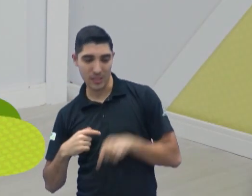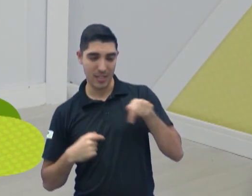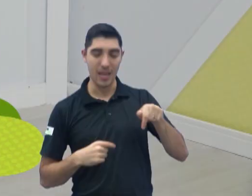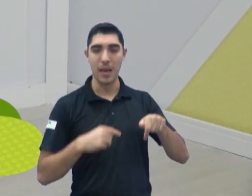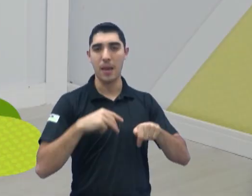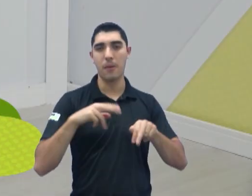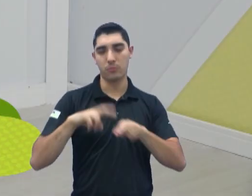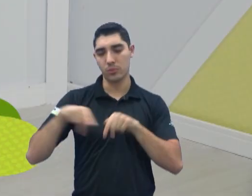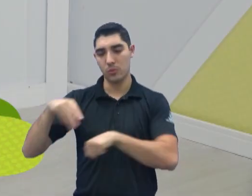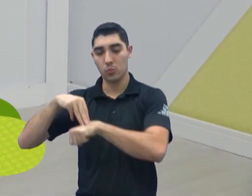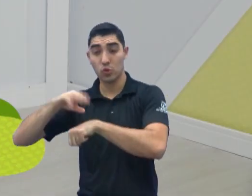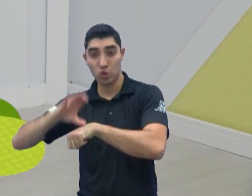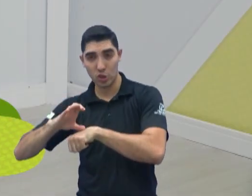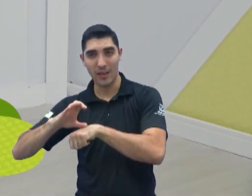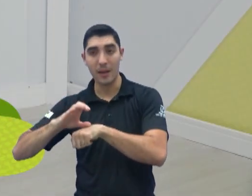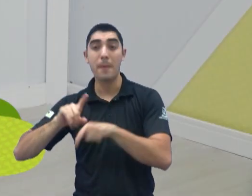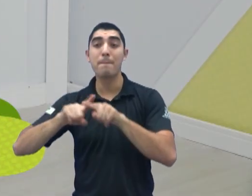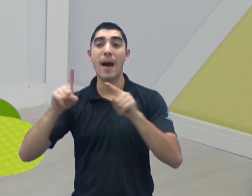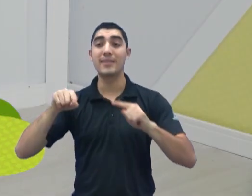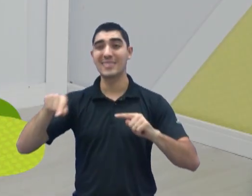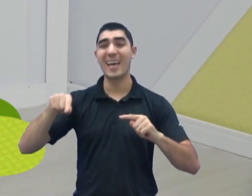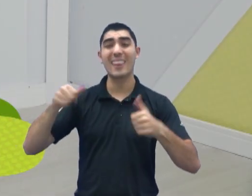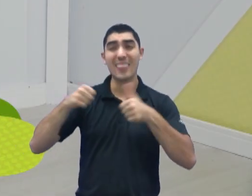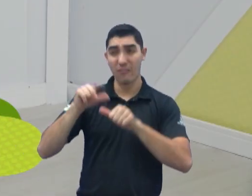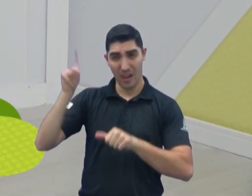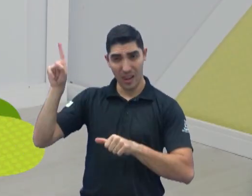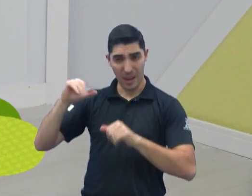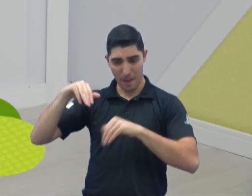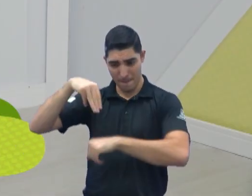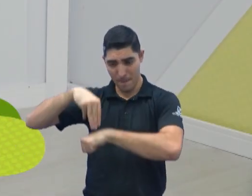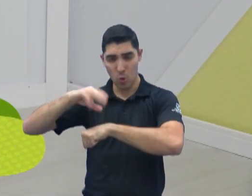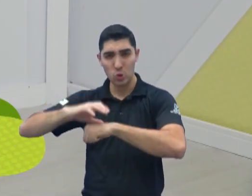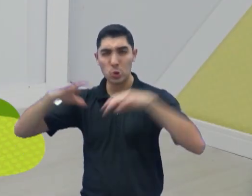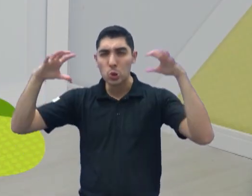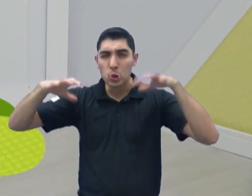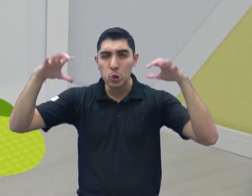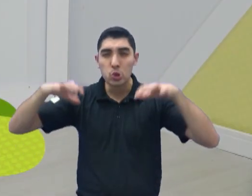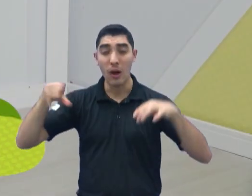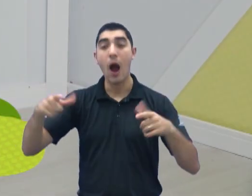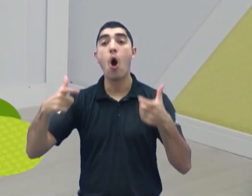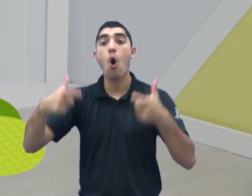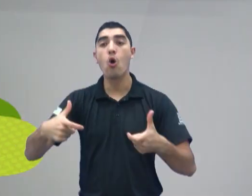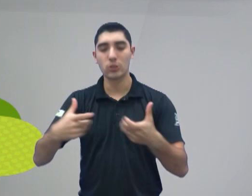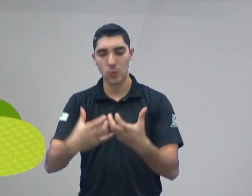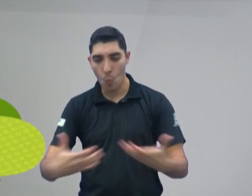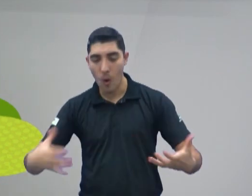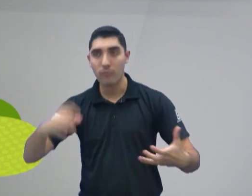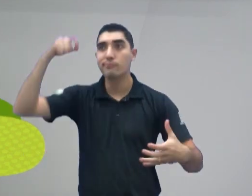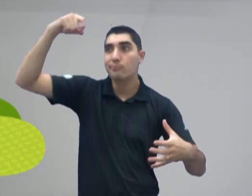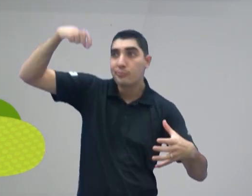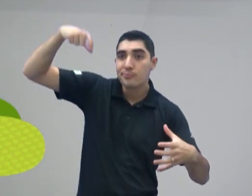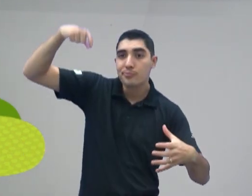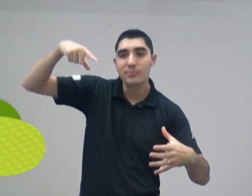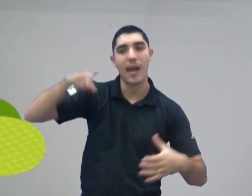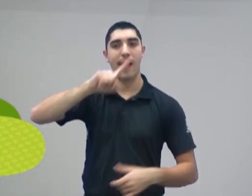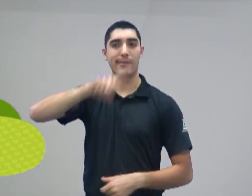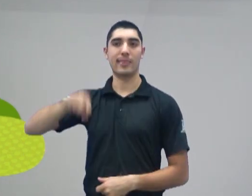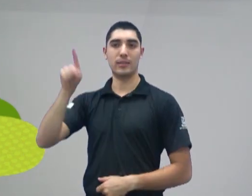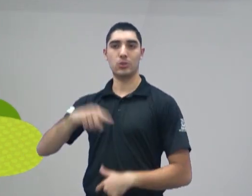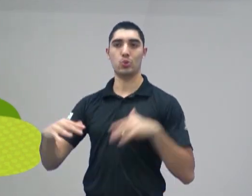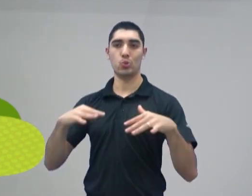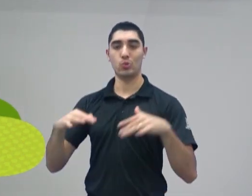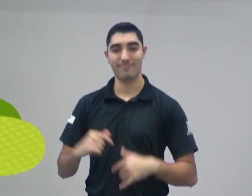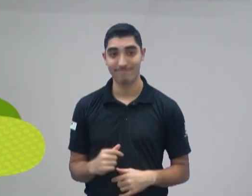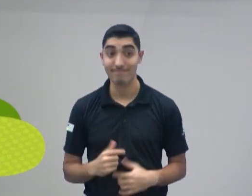lá no ginásio Hugo Ramos, o jogo foi adiado para uma nova data que ainda não foi remarcada. João? Com certeza isso impacta